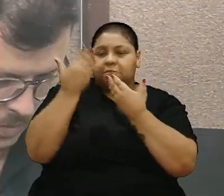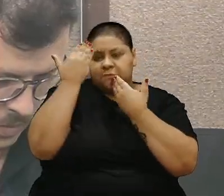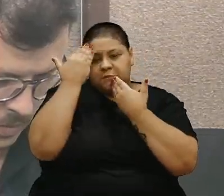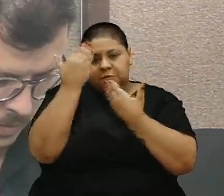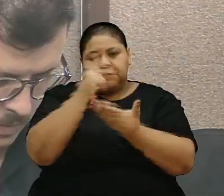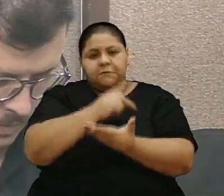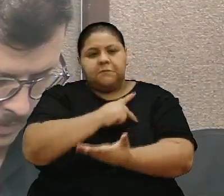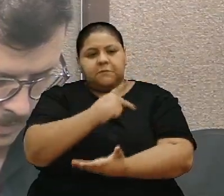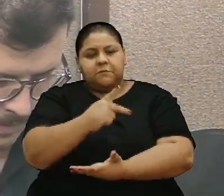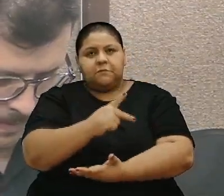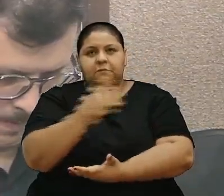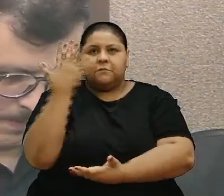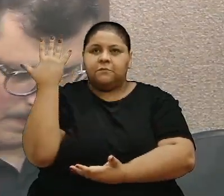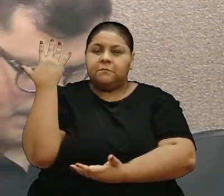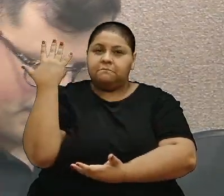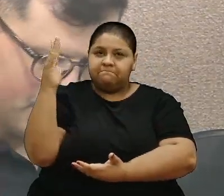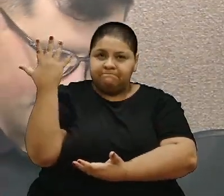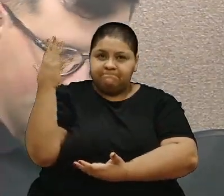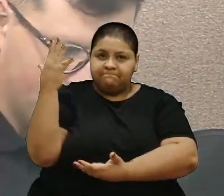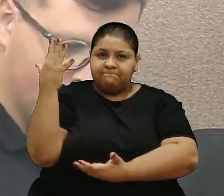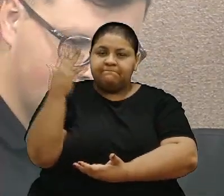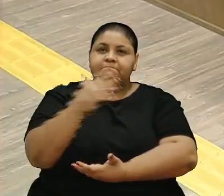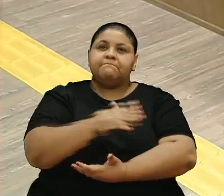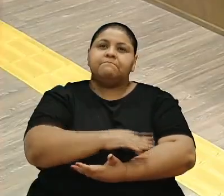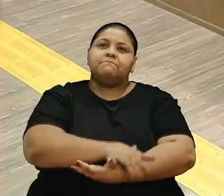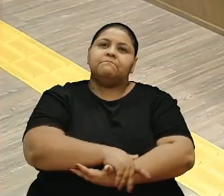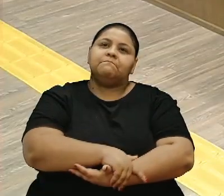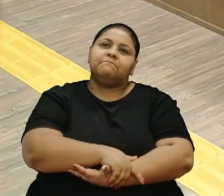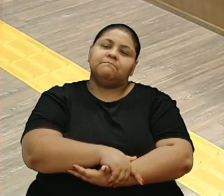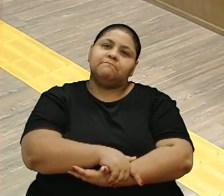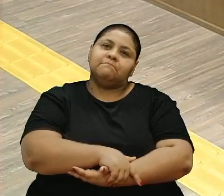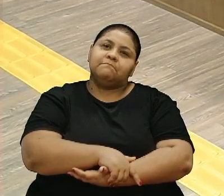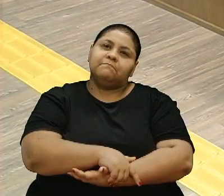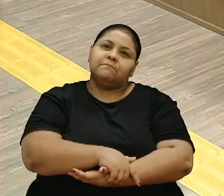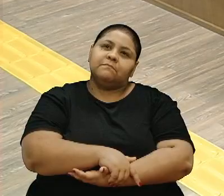presidente. Parabéns, nobre colega. Obrigado, vereador.